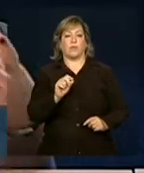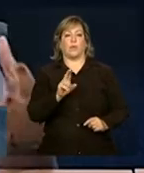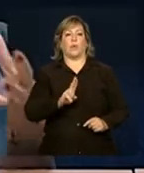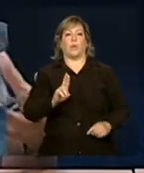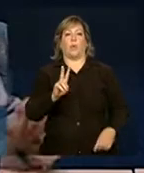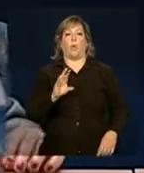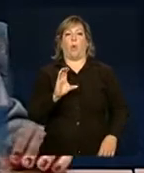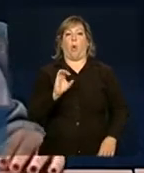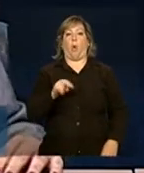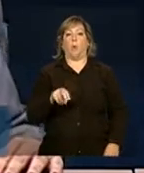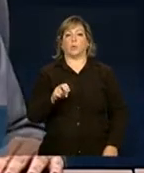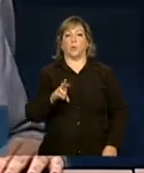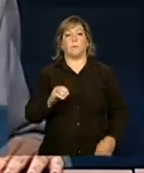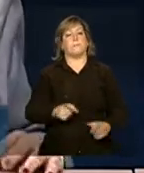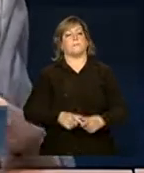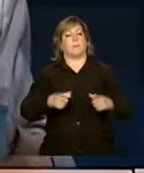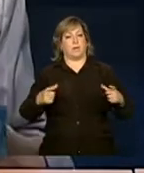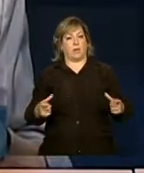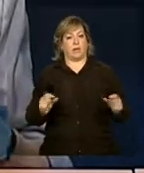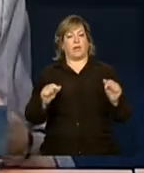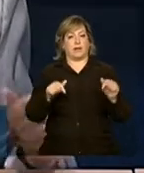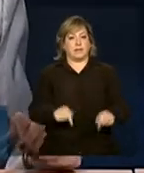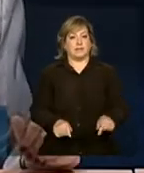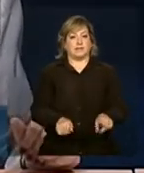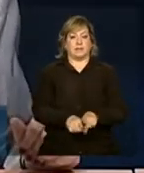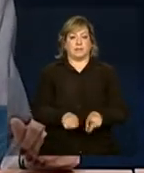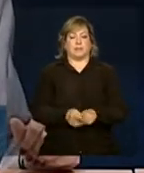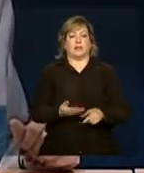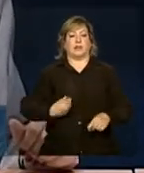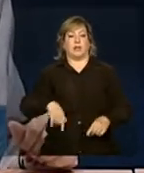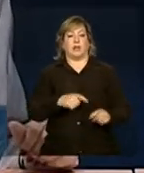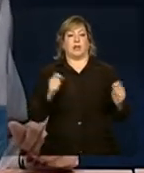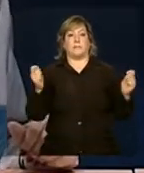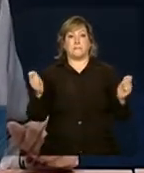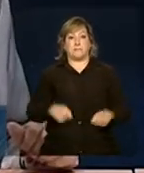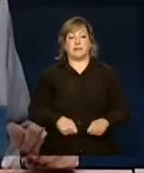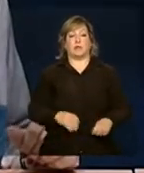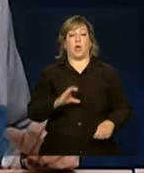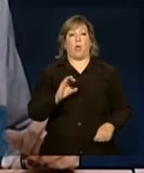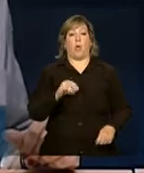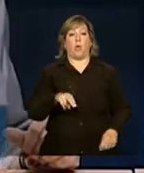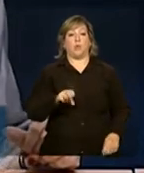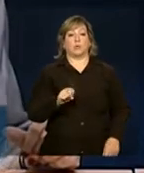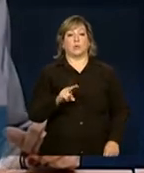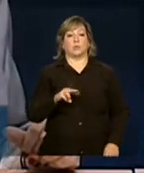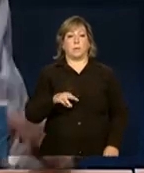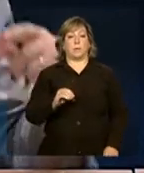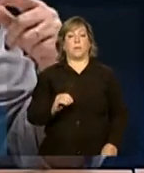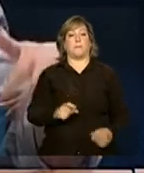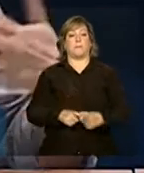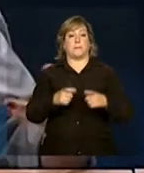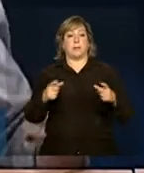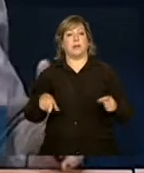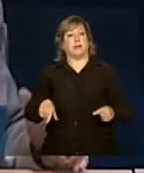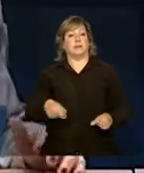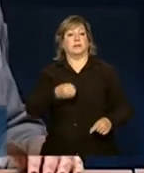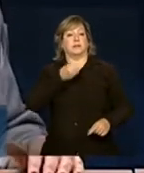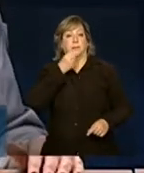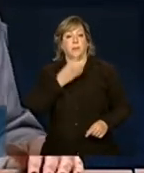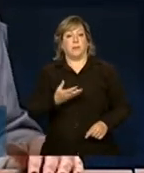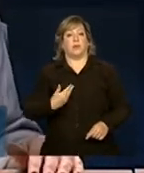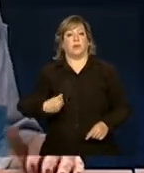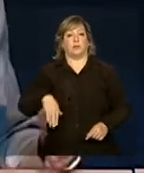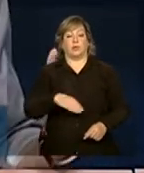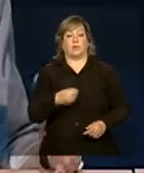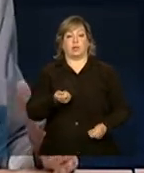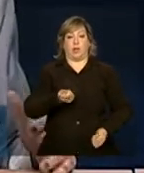mais e Esse aumento né na nossa capacidade de consumir tem sido um dos motores um segundo motor